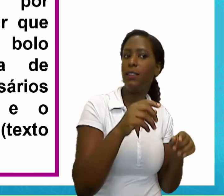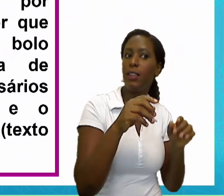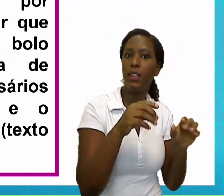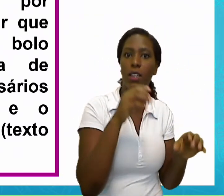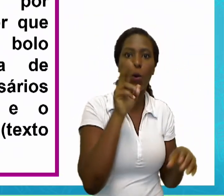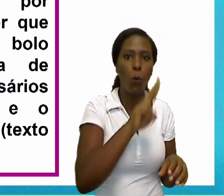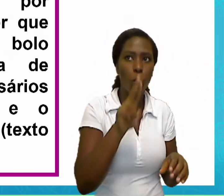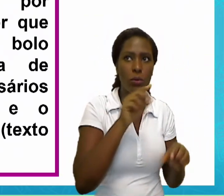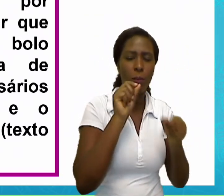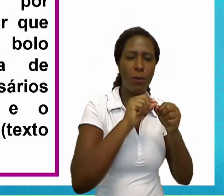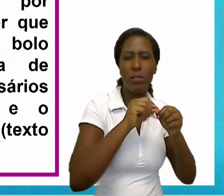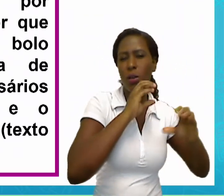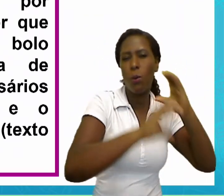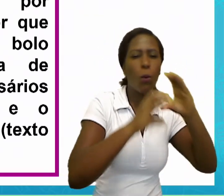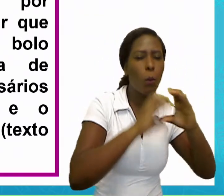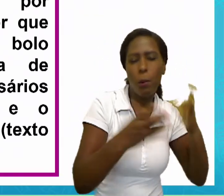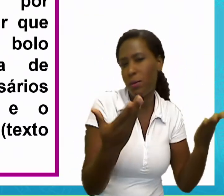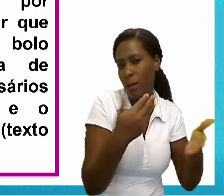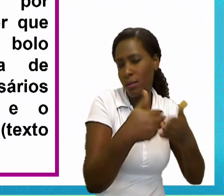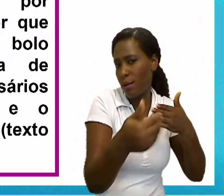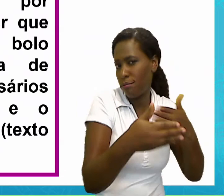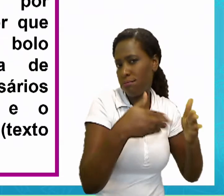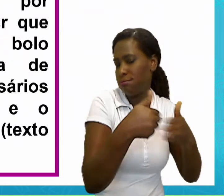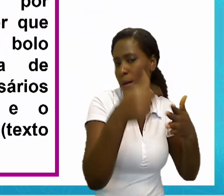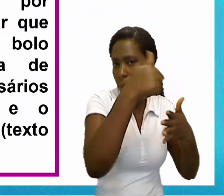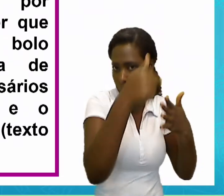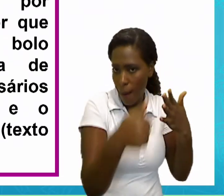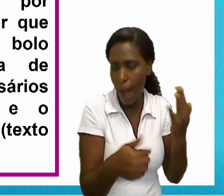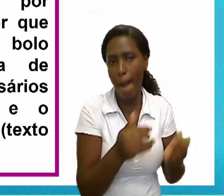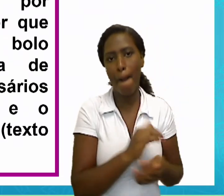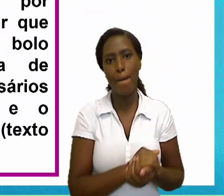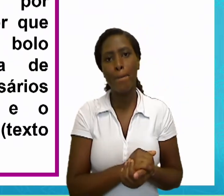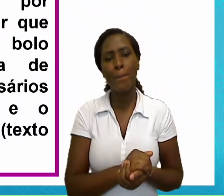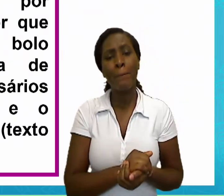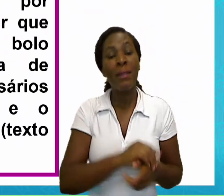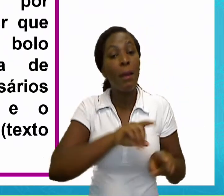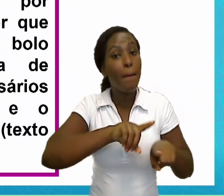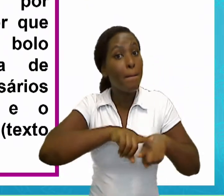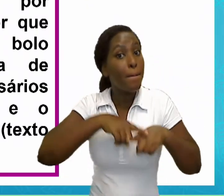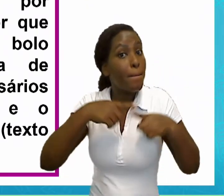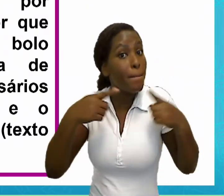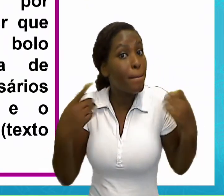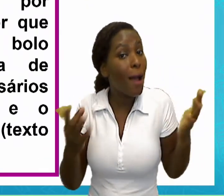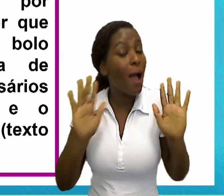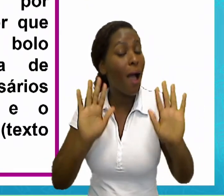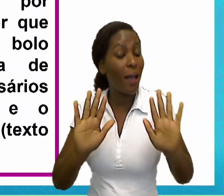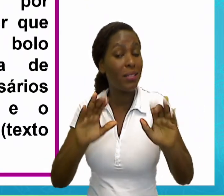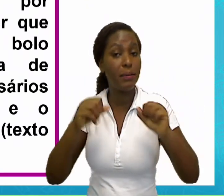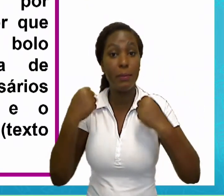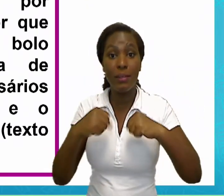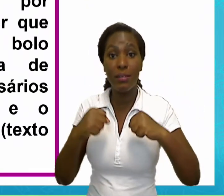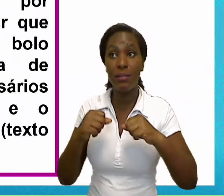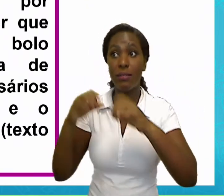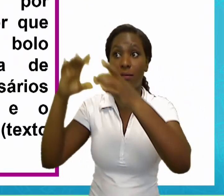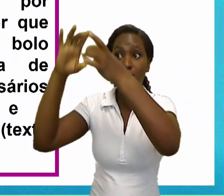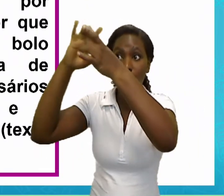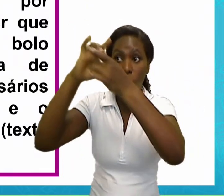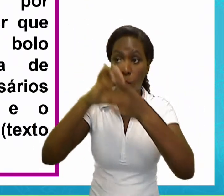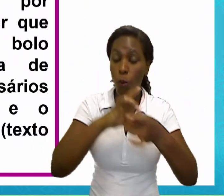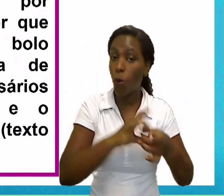a gente perceber e considerar é o contexto, a função e a